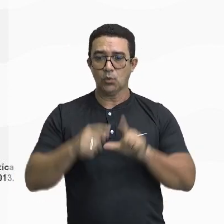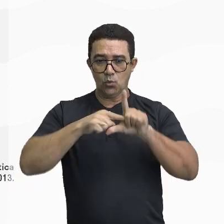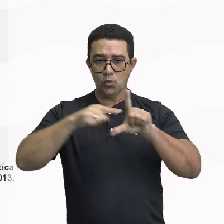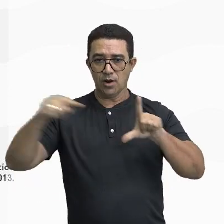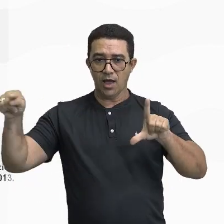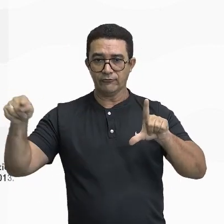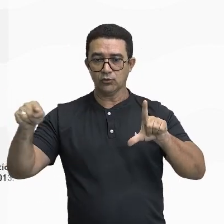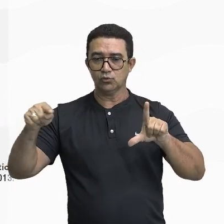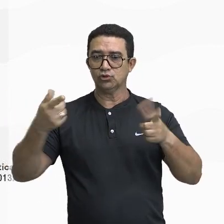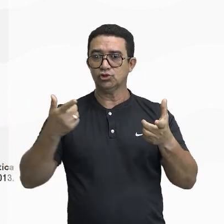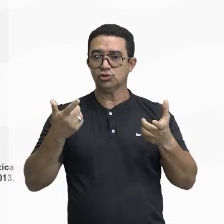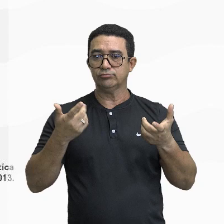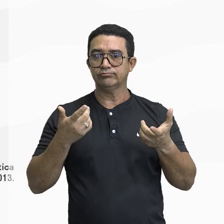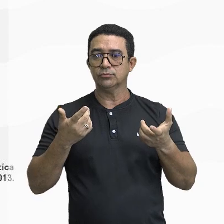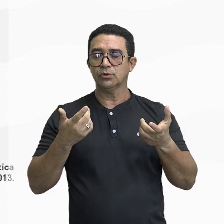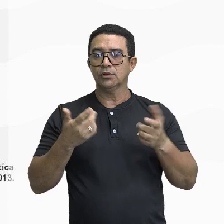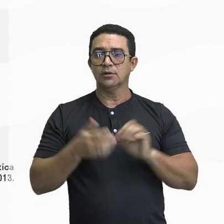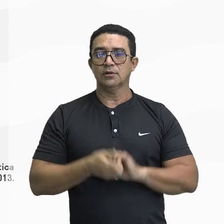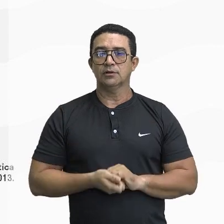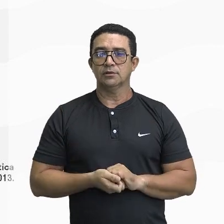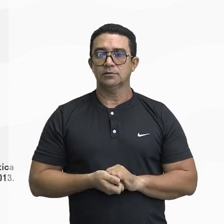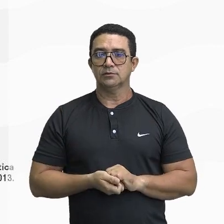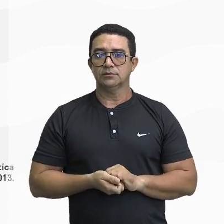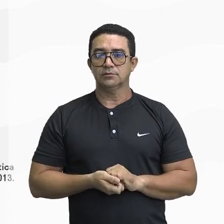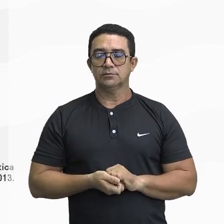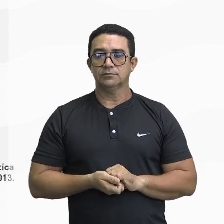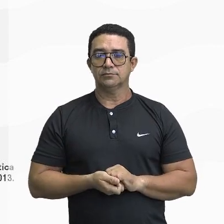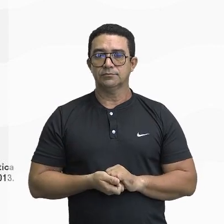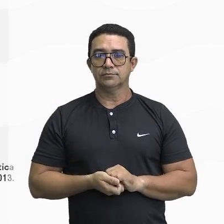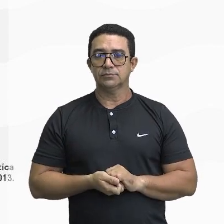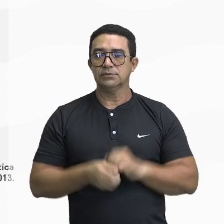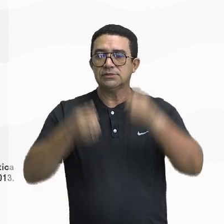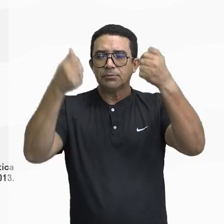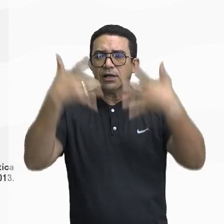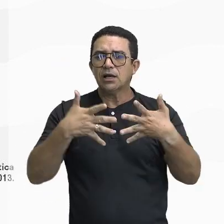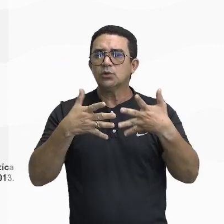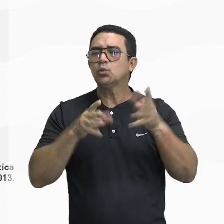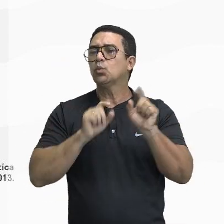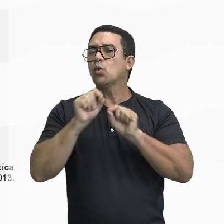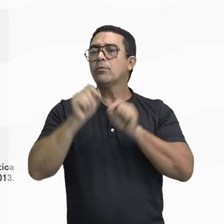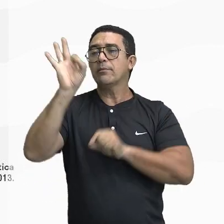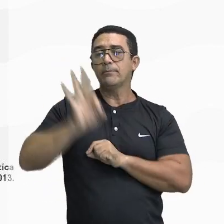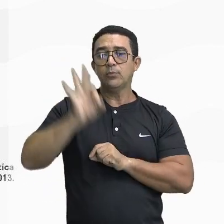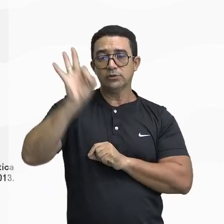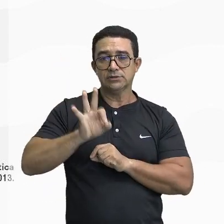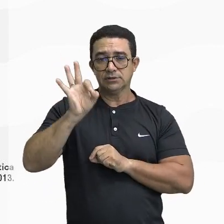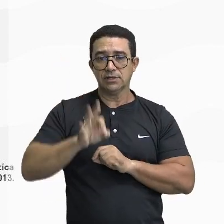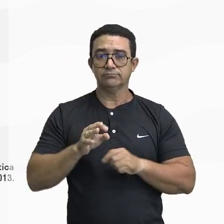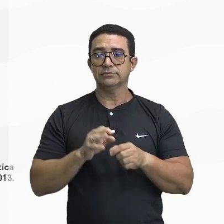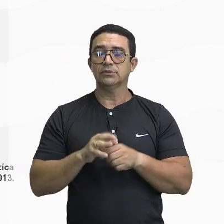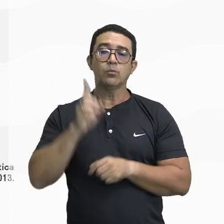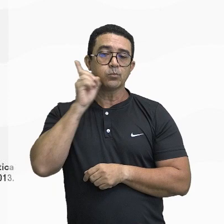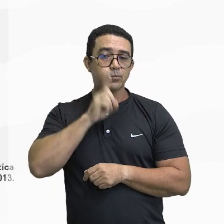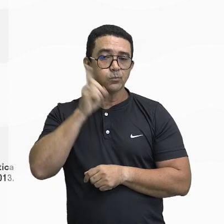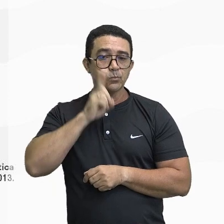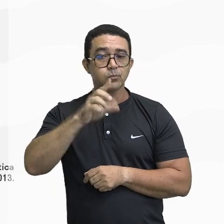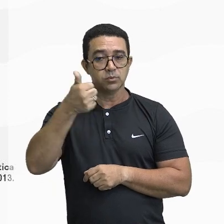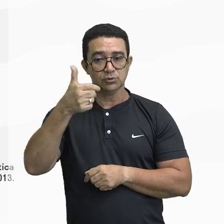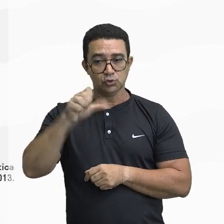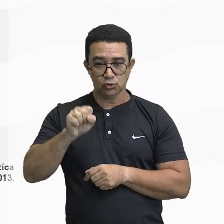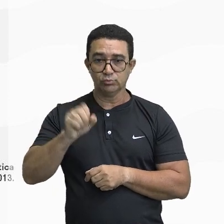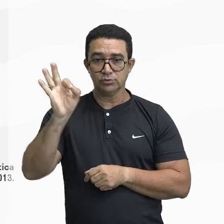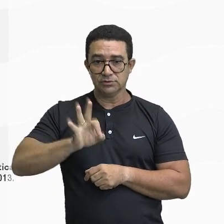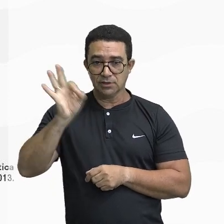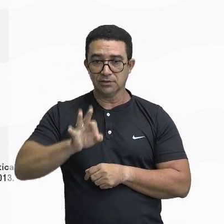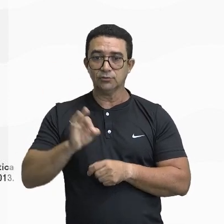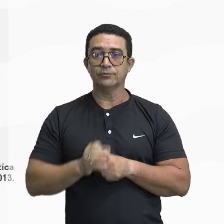de setores explicado em porcentagem. Então, vejam só, nos Estados Unidos, 18%,